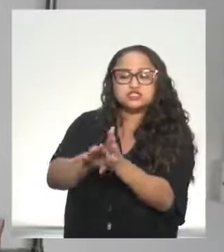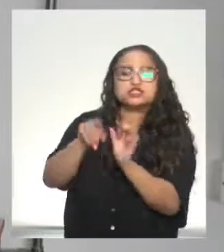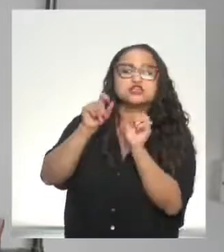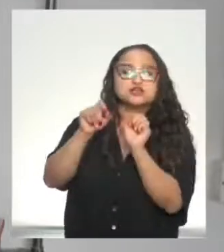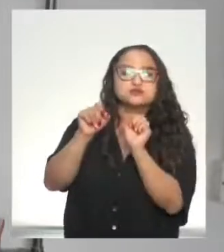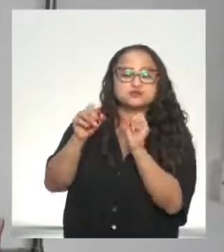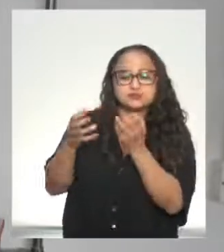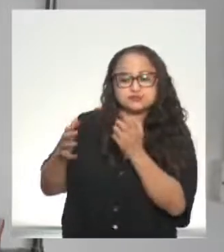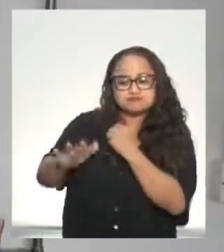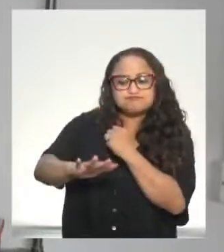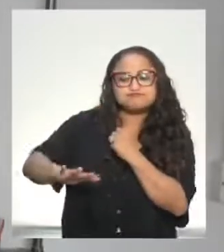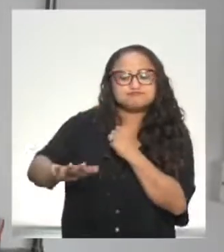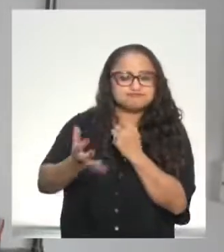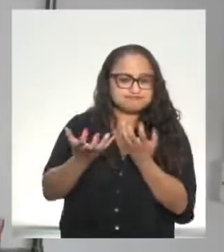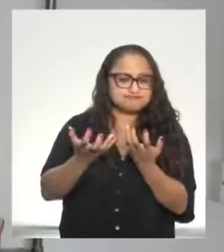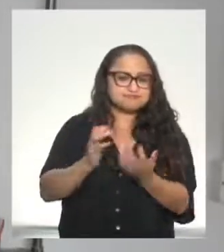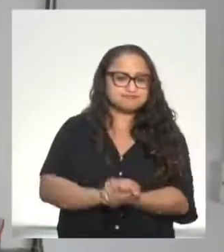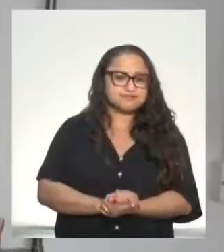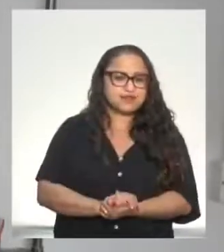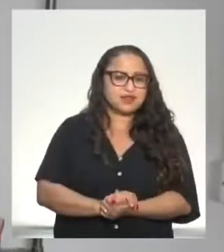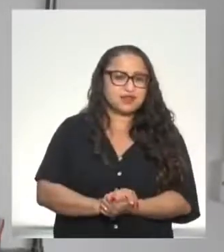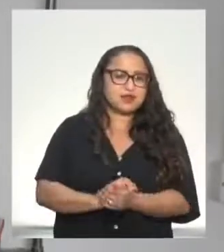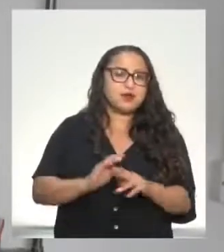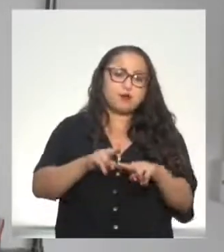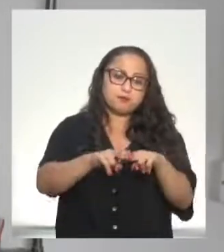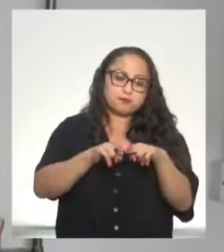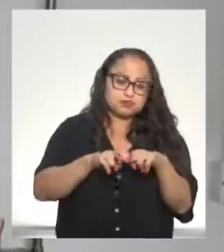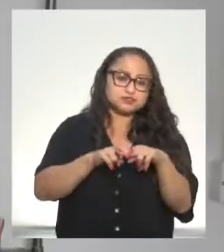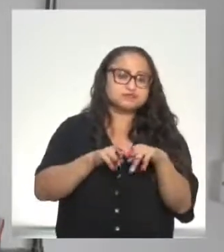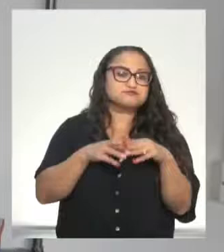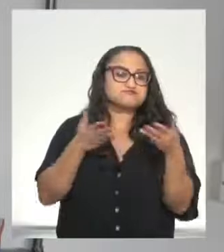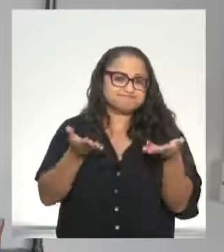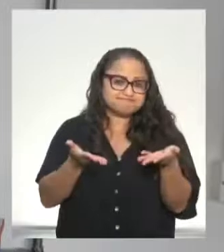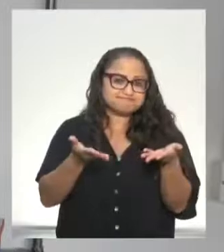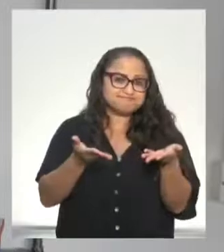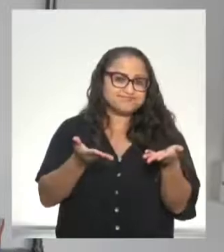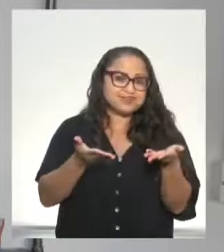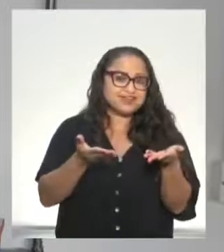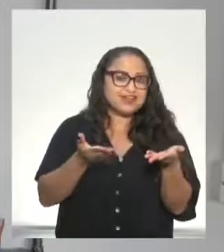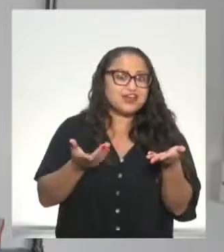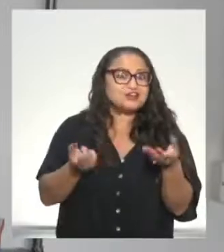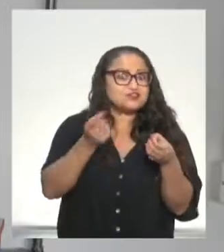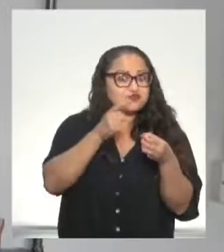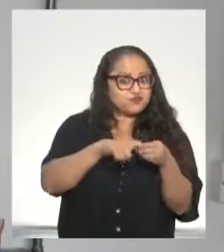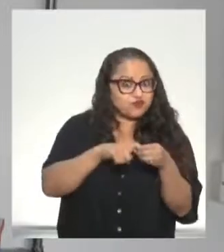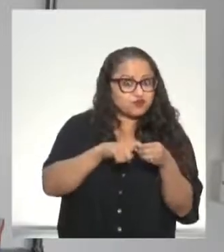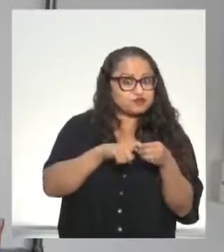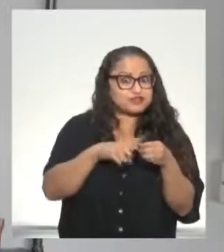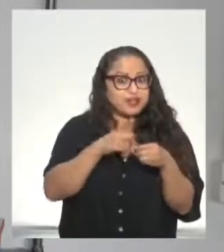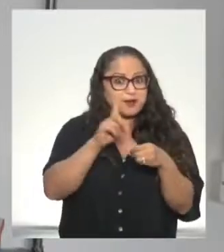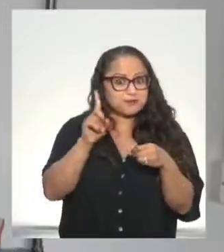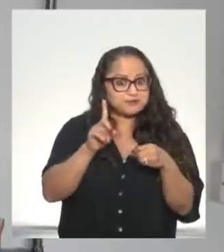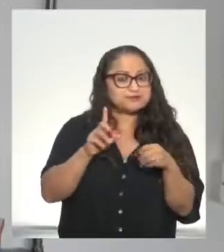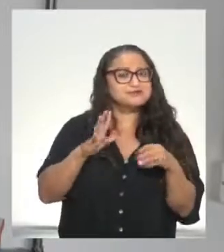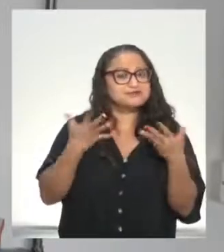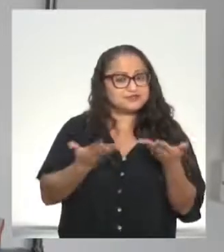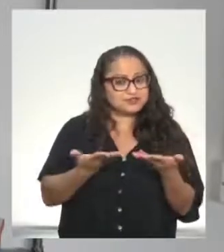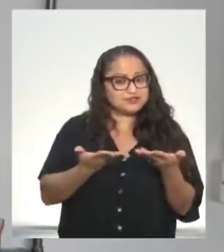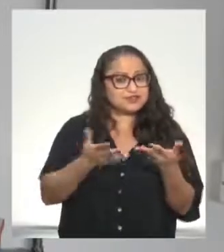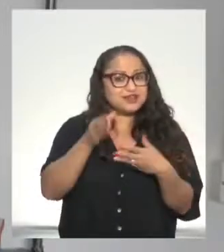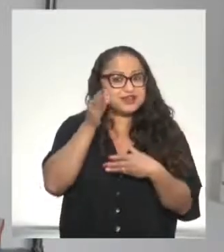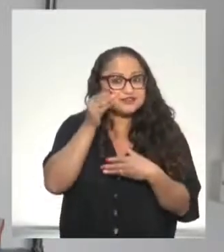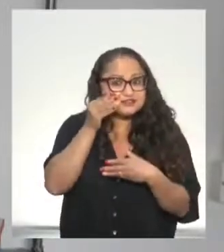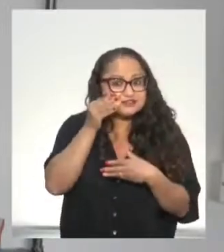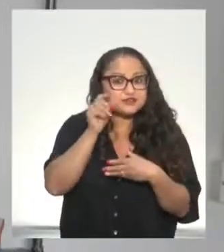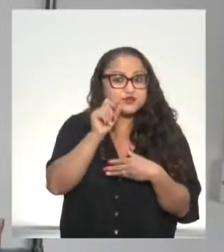destino. Bem, pessoal, por enquanto é isso. Não saiam daí. Vamos voltar lá para o estúdio e não deixem de assistir os nossos